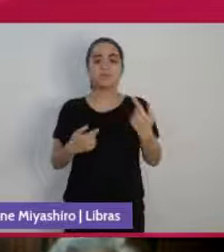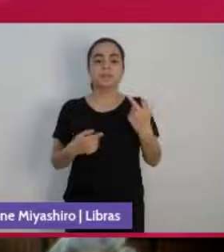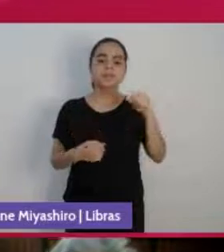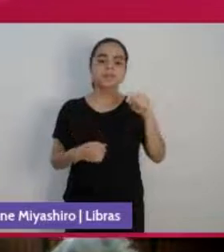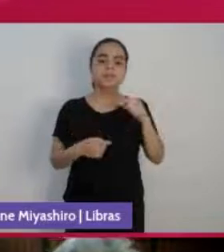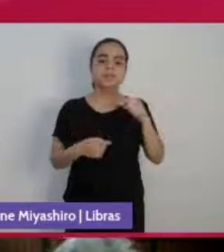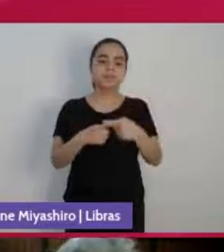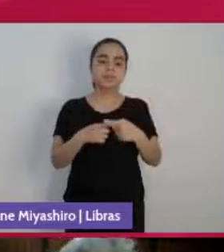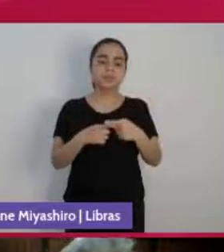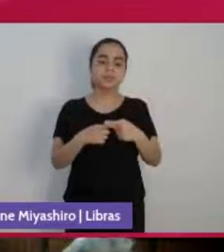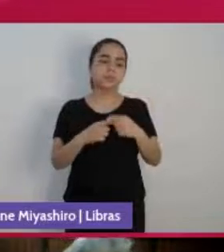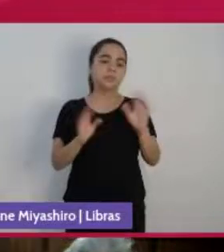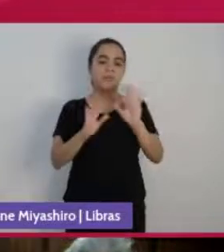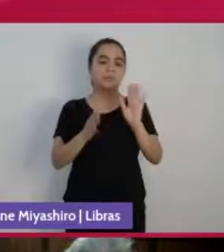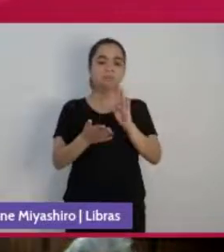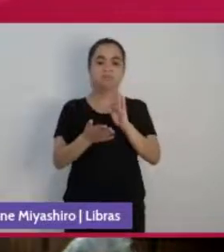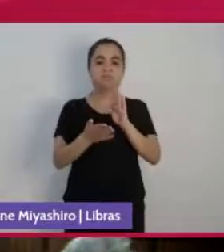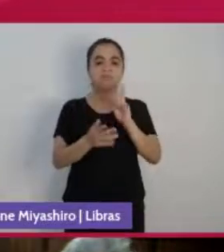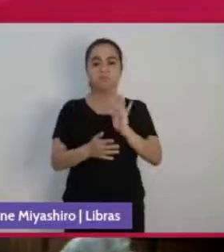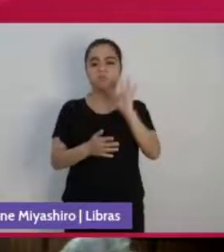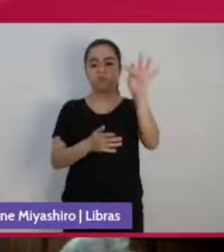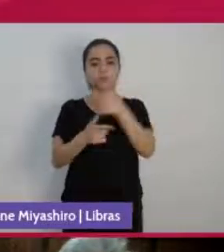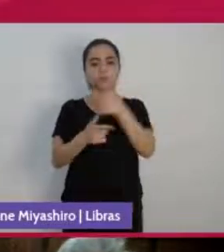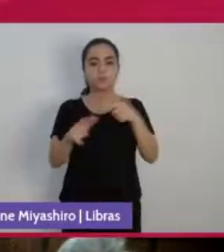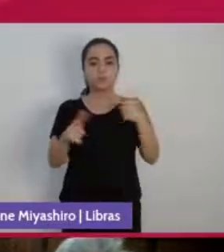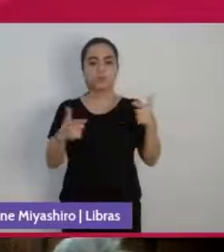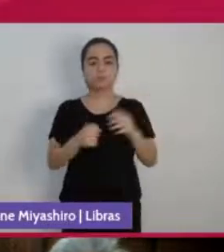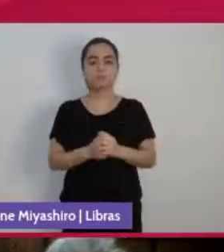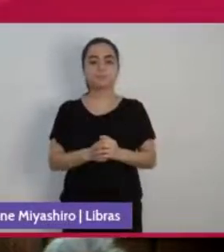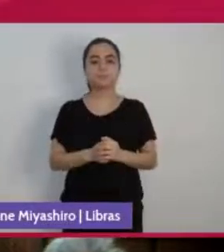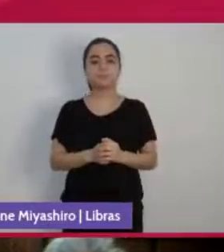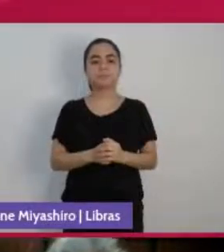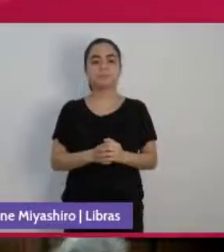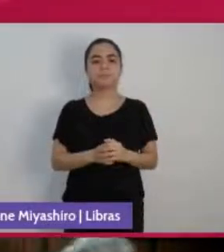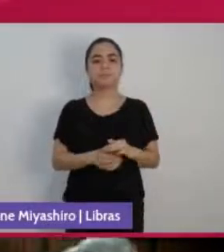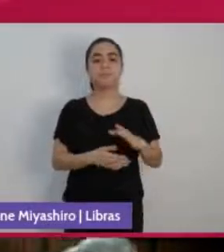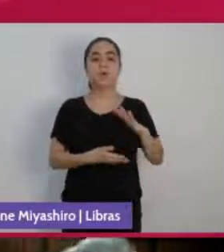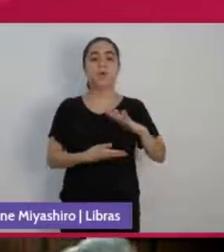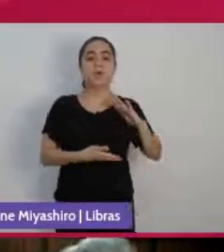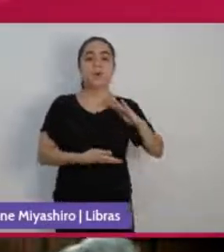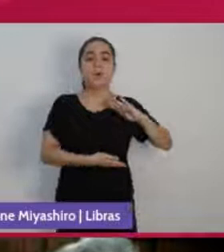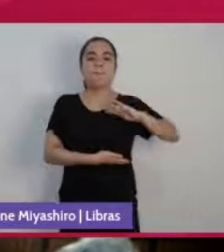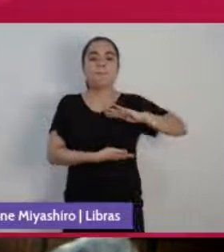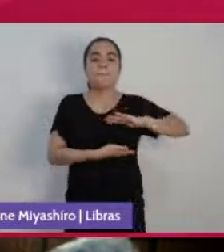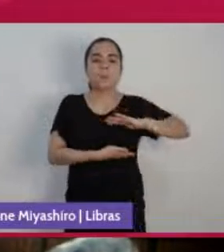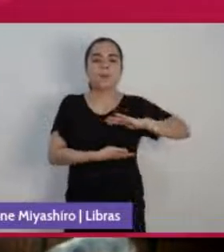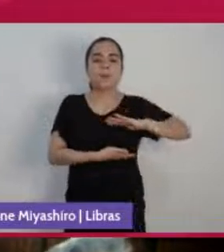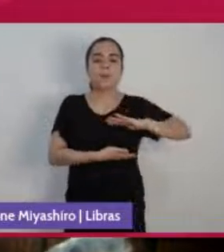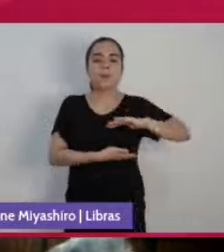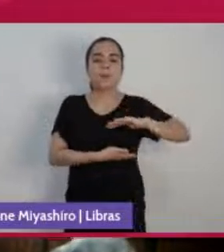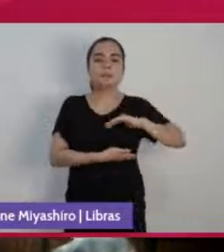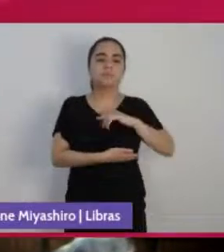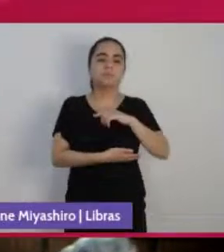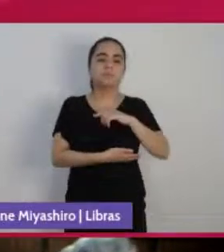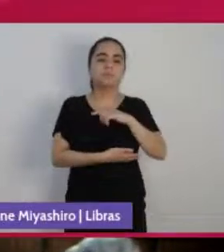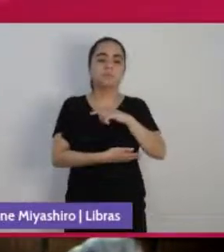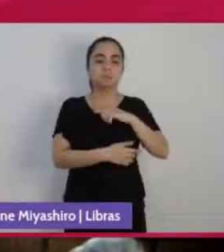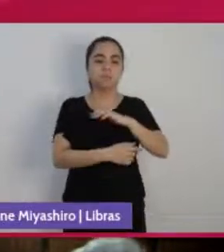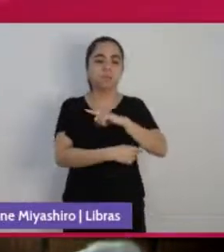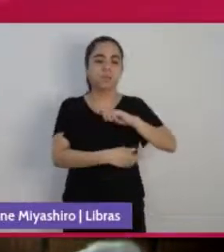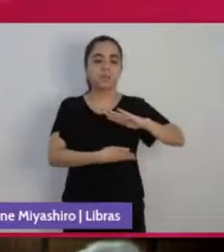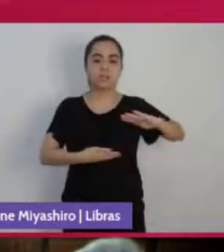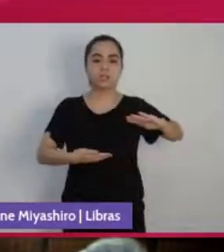deixa de existir. Comprimo para deixar a mama uniforme, mas quando a gente tem lá o compressor curvo, a gente tem